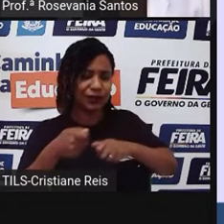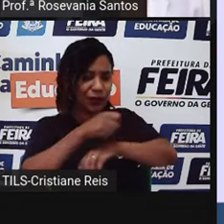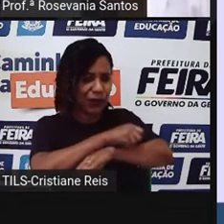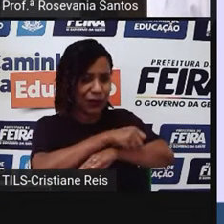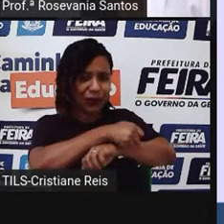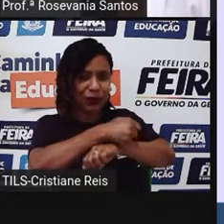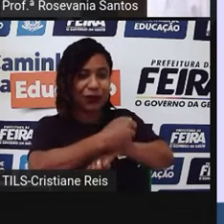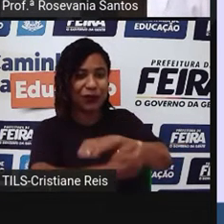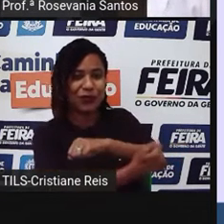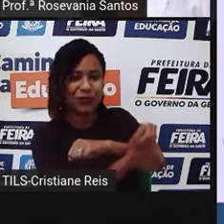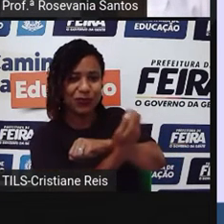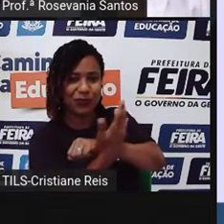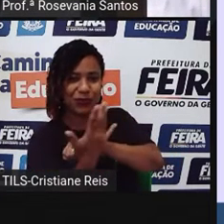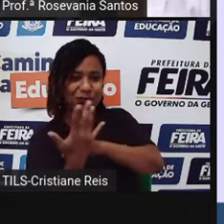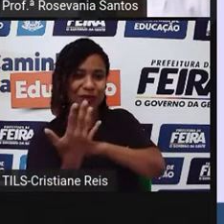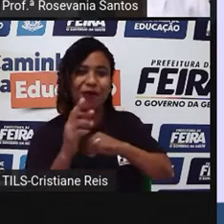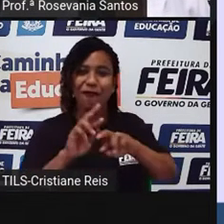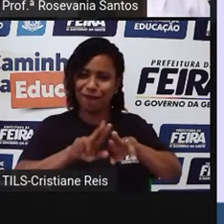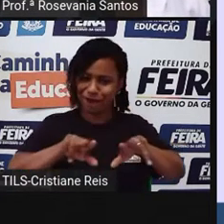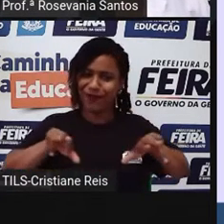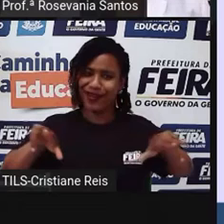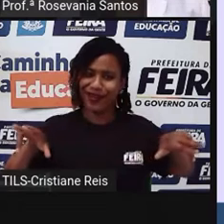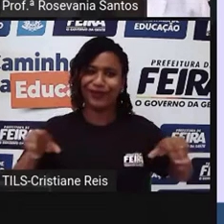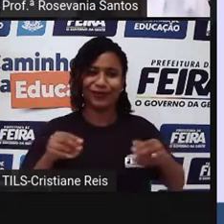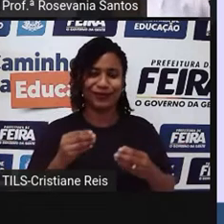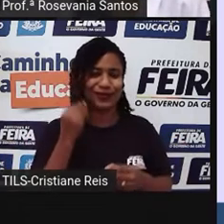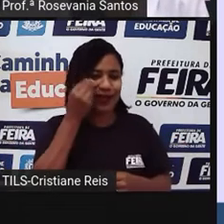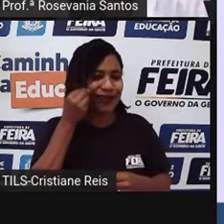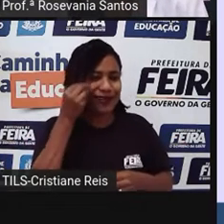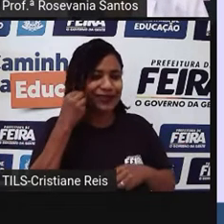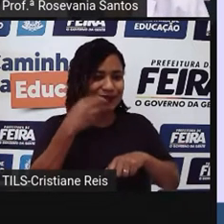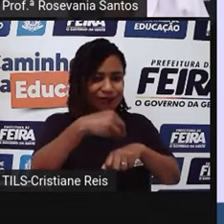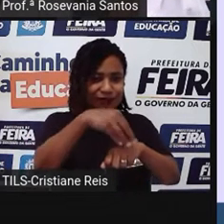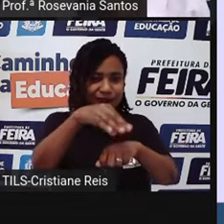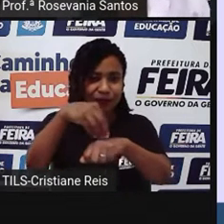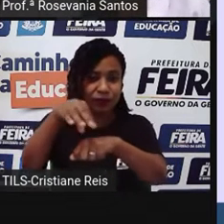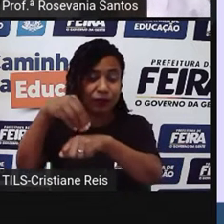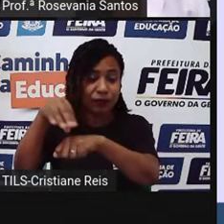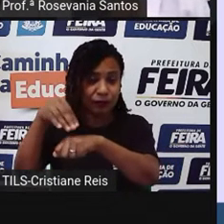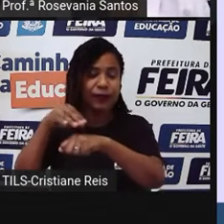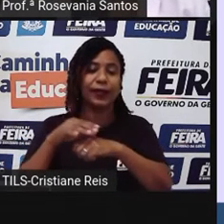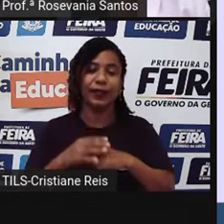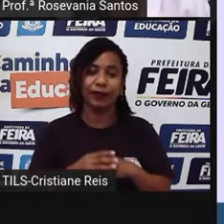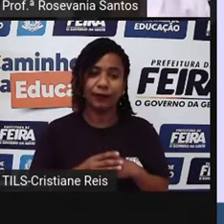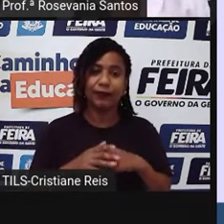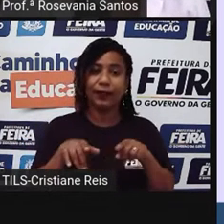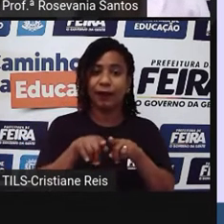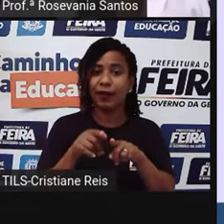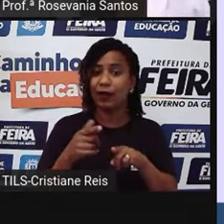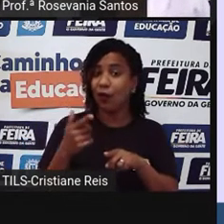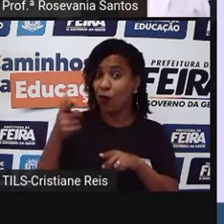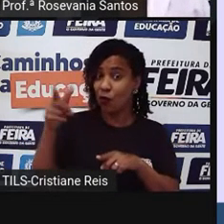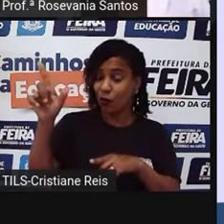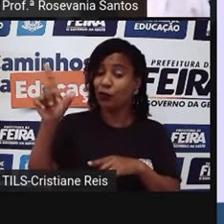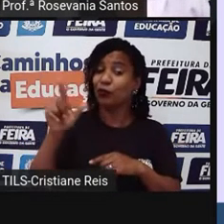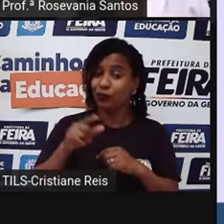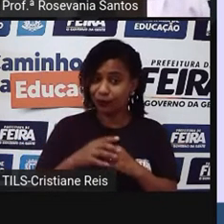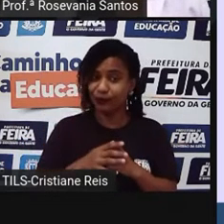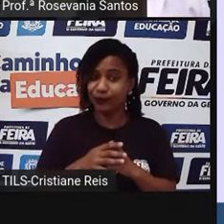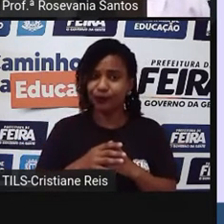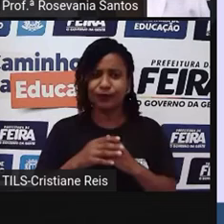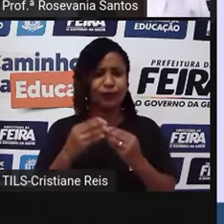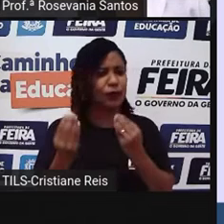geral. Alguns outros nesse processo migratório, já que a gente está falando, né, da globalização de modo geral, esse